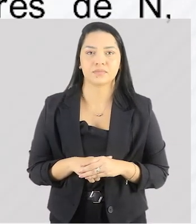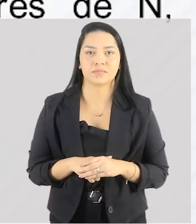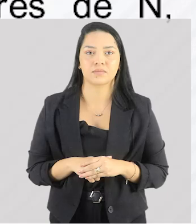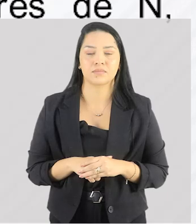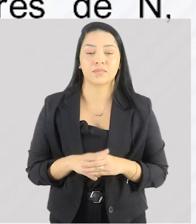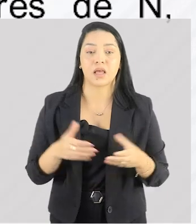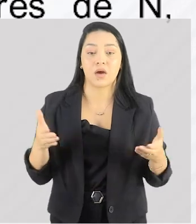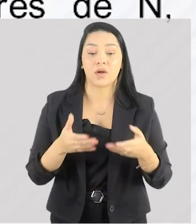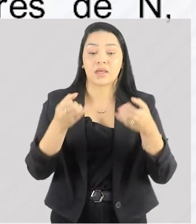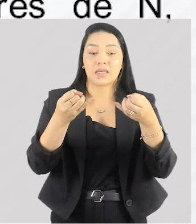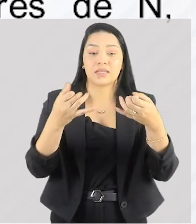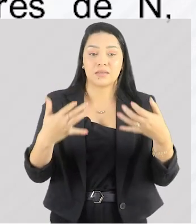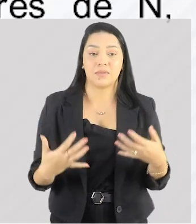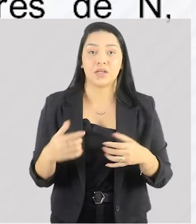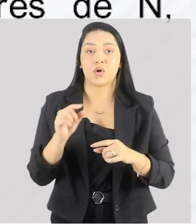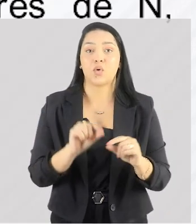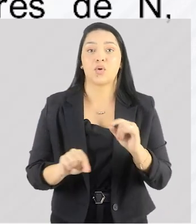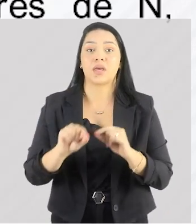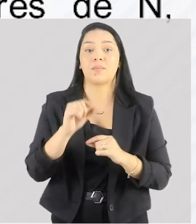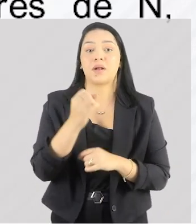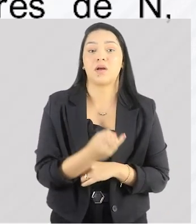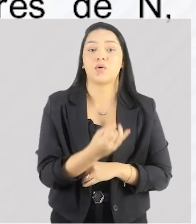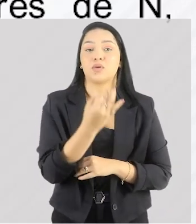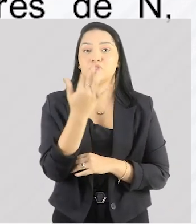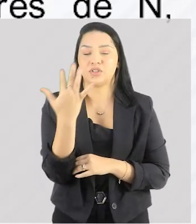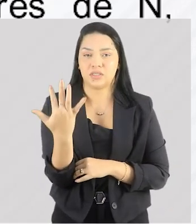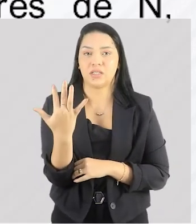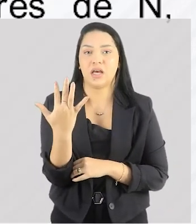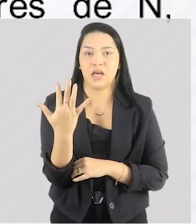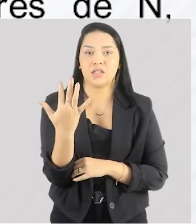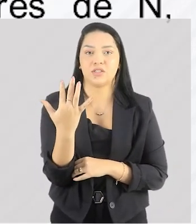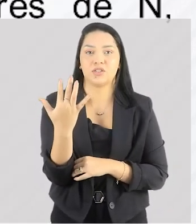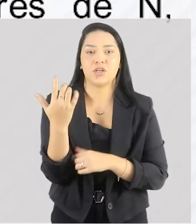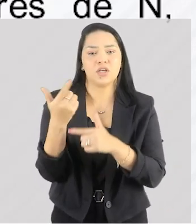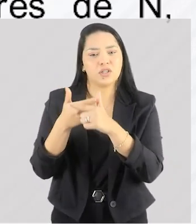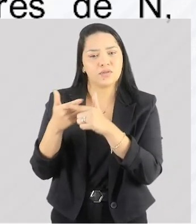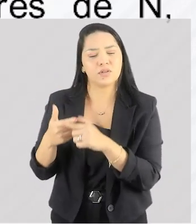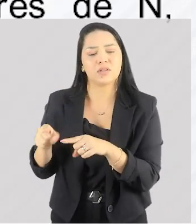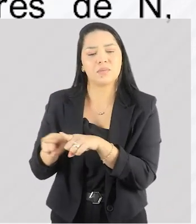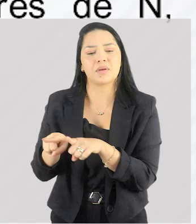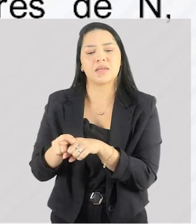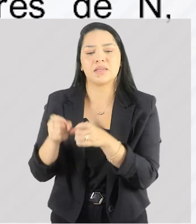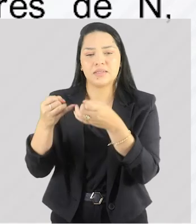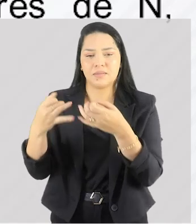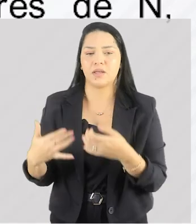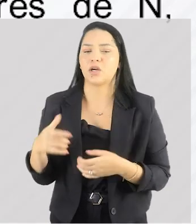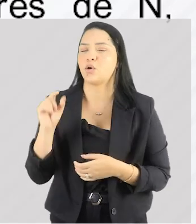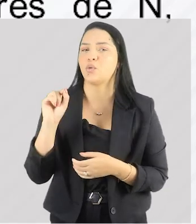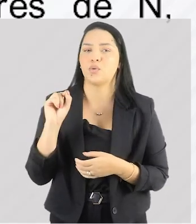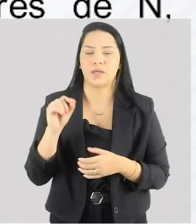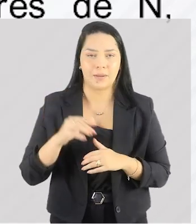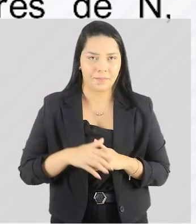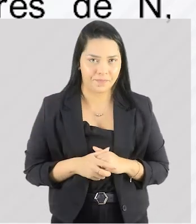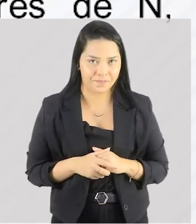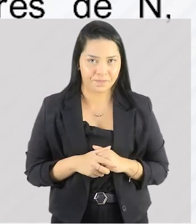uma questão que fala, tá, de quantidade de divisores, tá? Essa questão ela diz o seguinte: